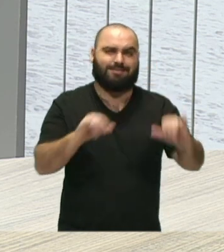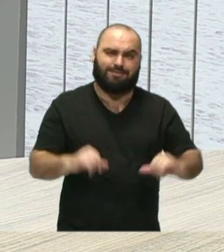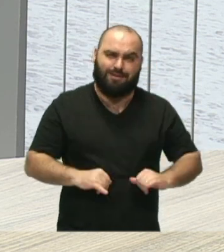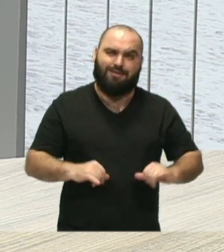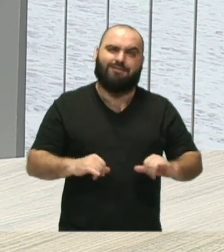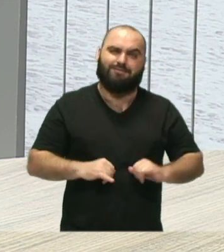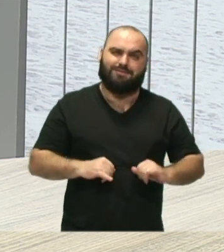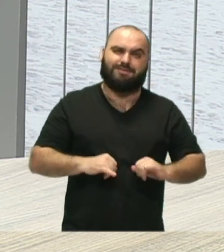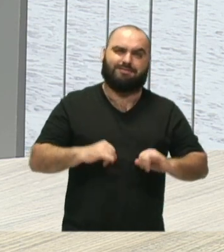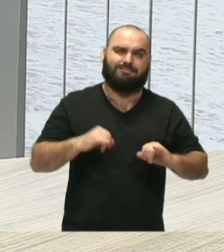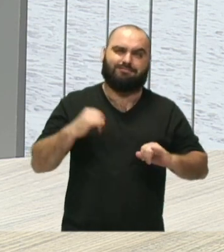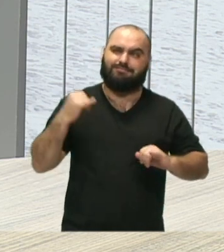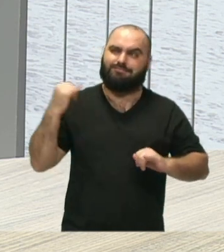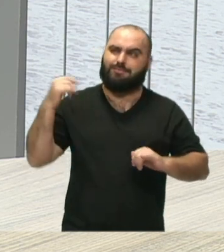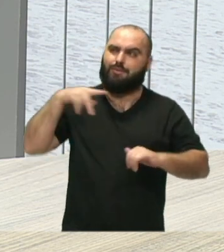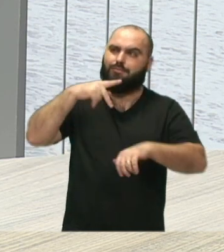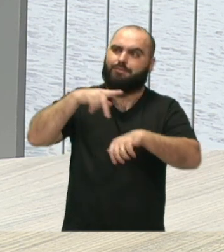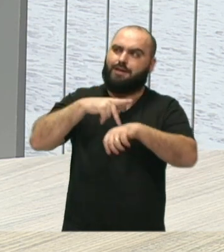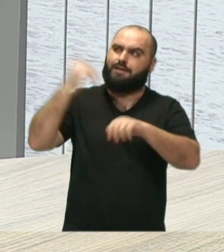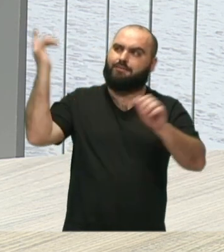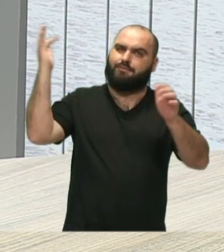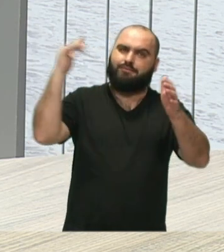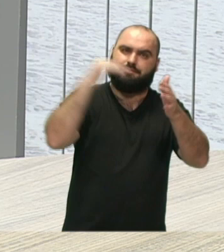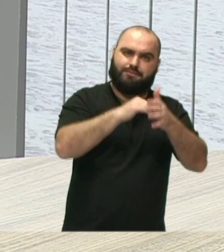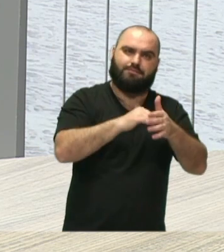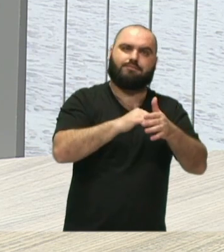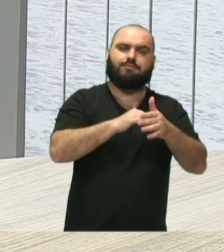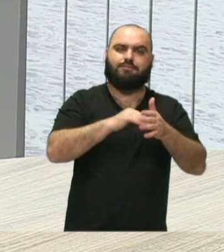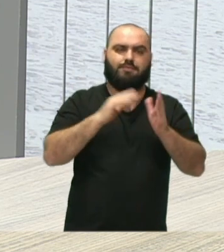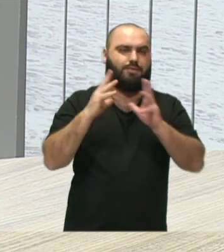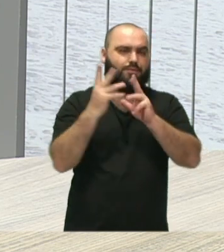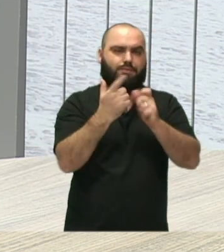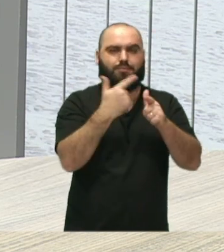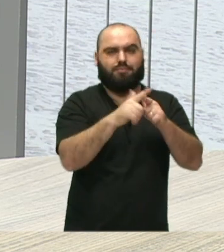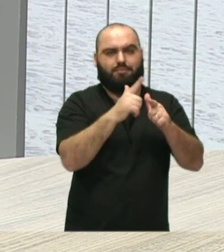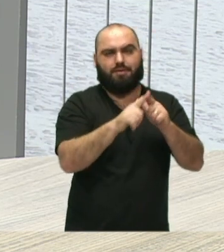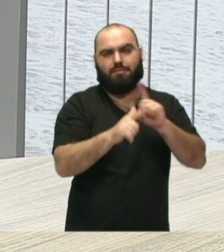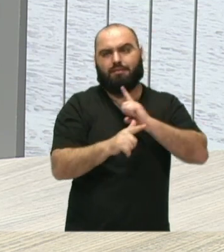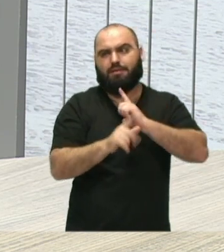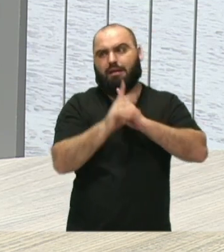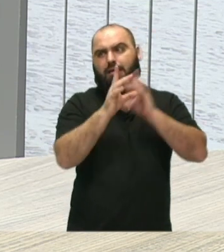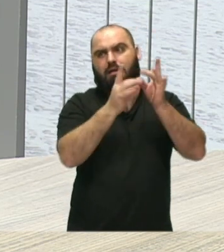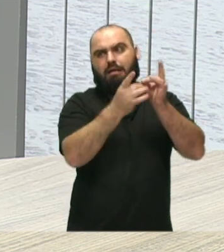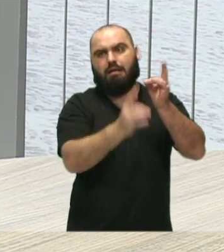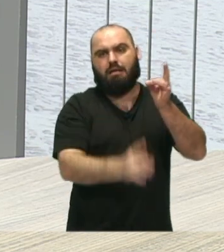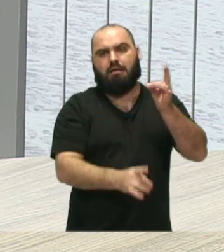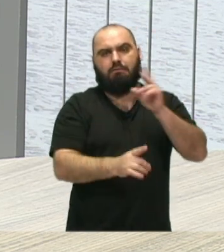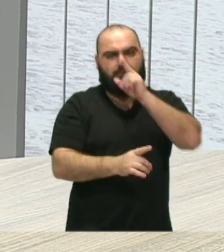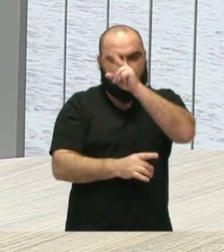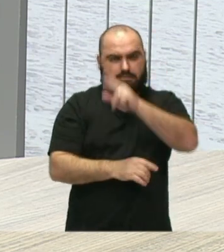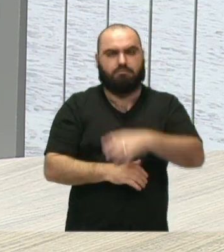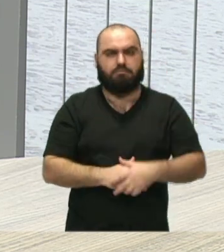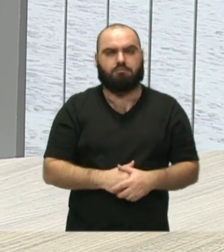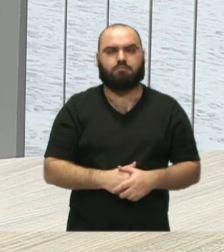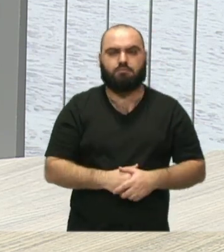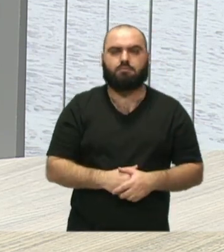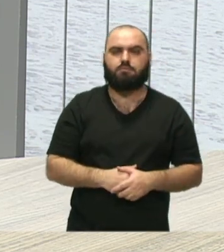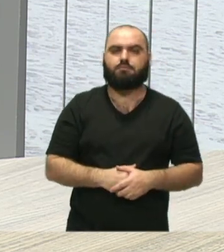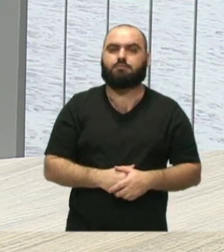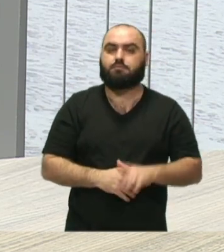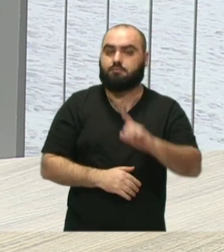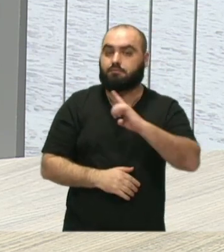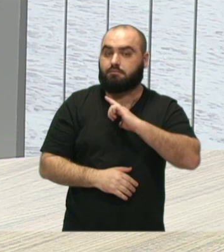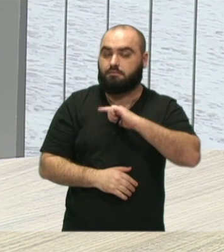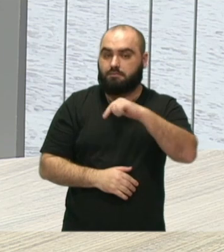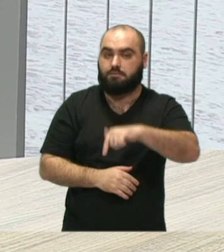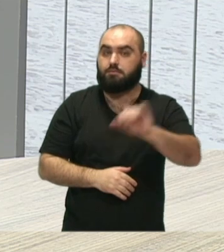língua, enfim, uma série, além da misoginia, além do racismo, além de tudo, ainda sofre com essa questão. A gente tem em